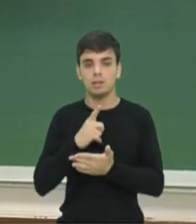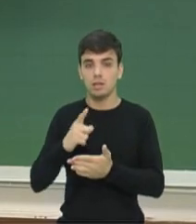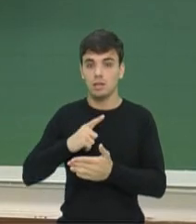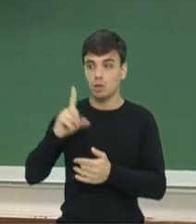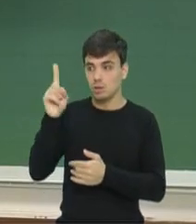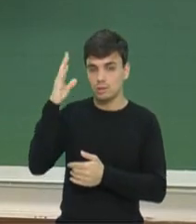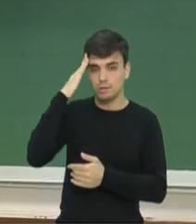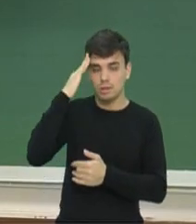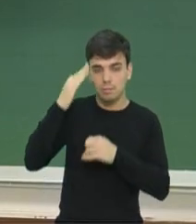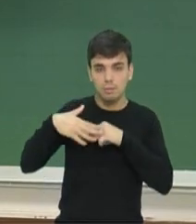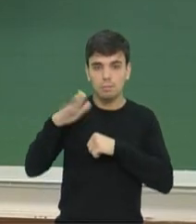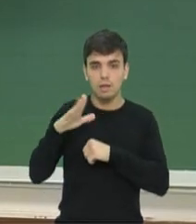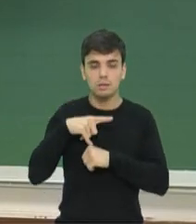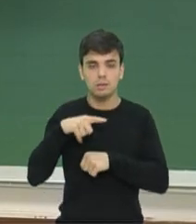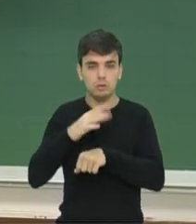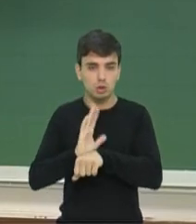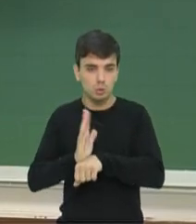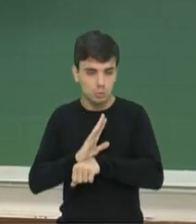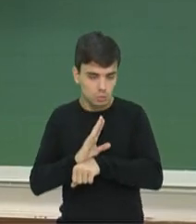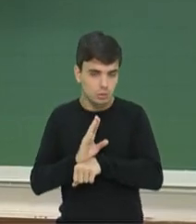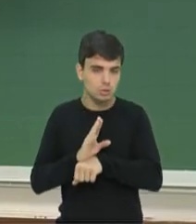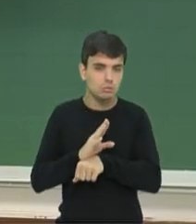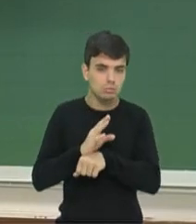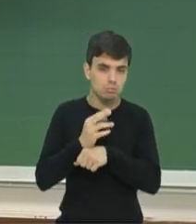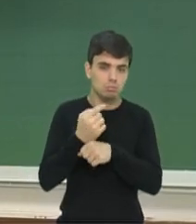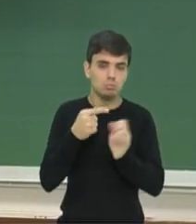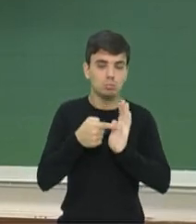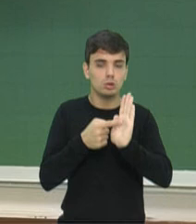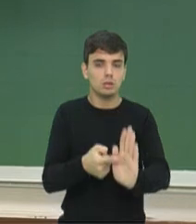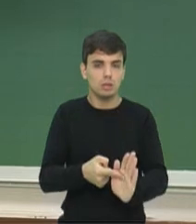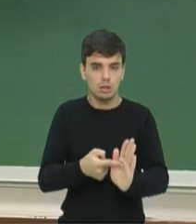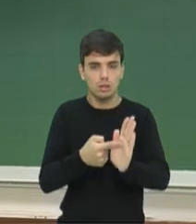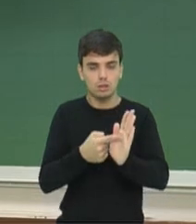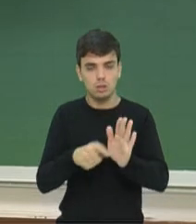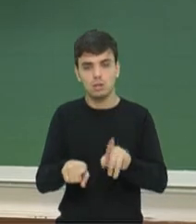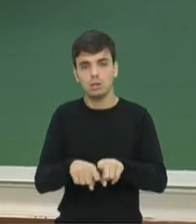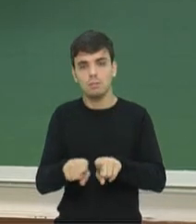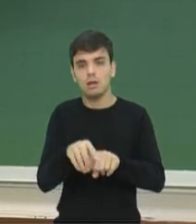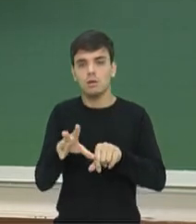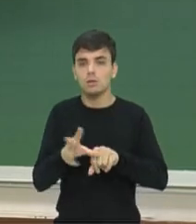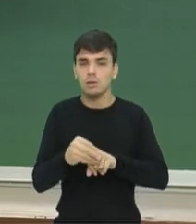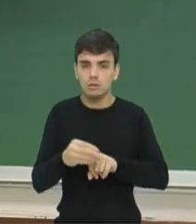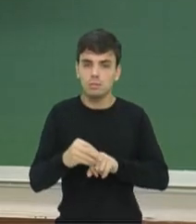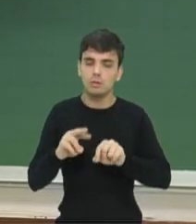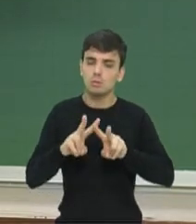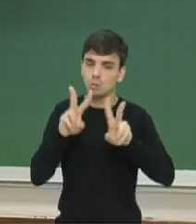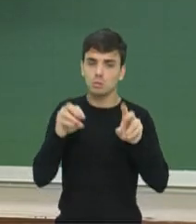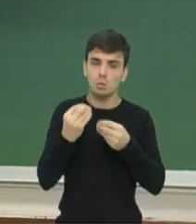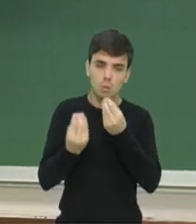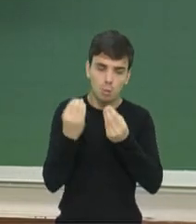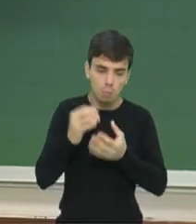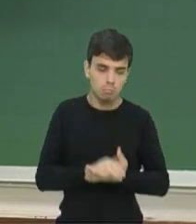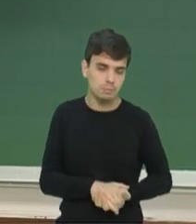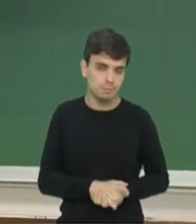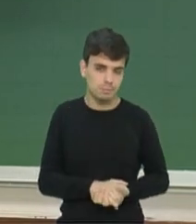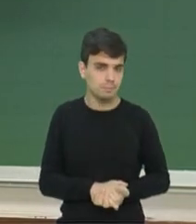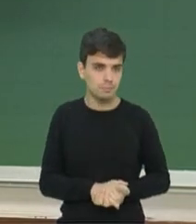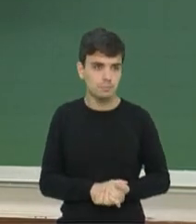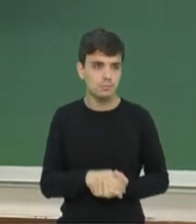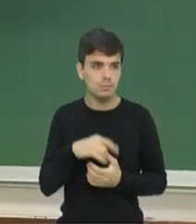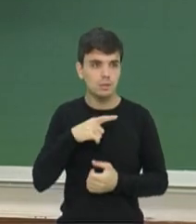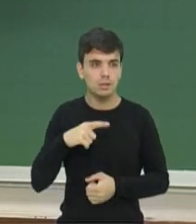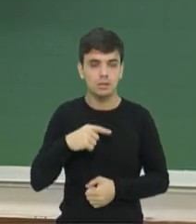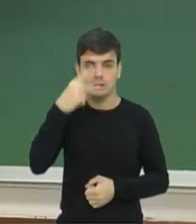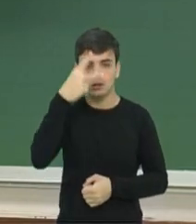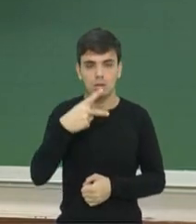são vídeos que vão estar retratando, vão estar aprofundando ainda mais o conhecimento de vocês sobre o tema de hoje. Então são três vídeos aqui, são dois